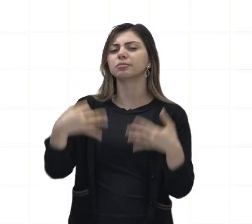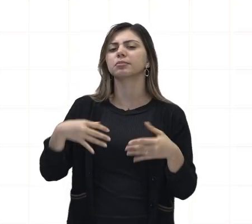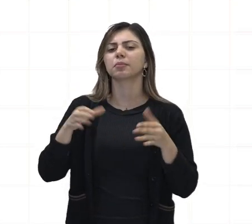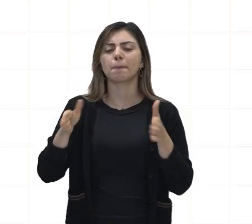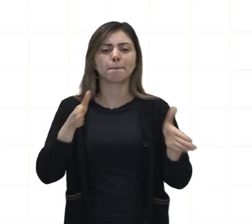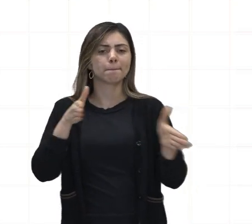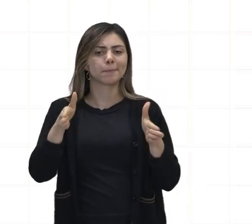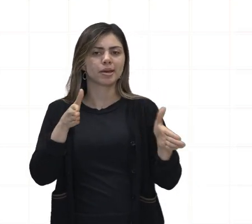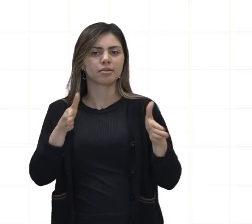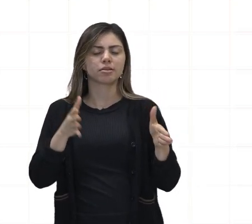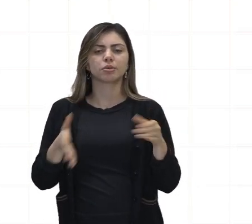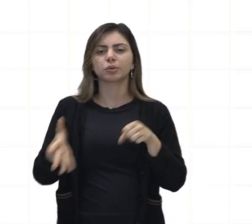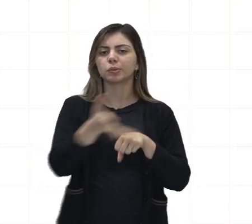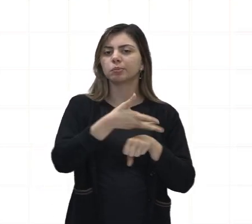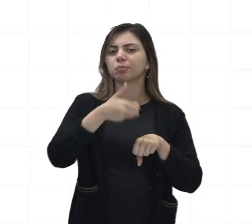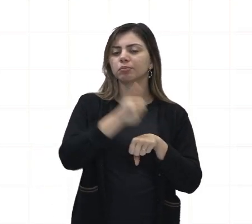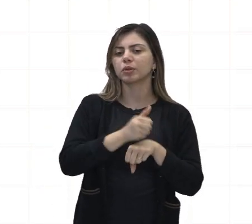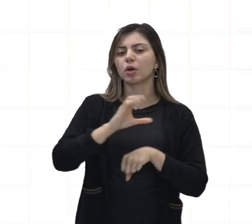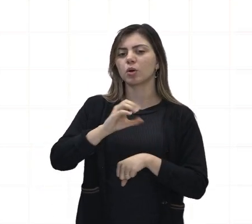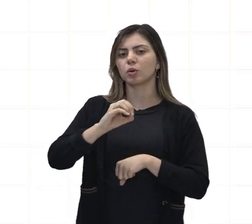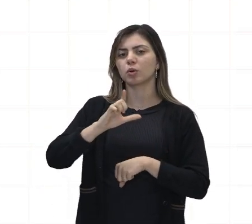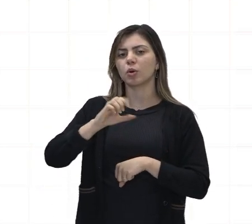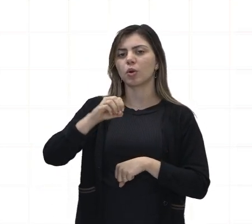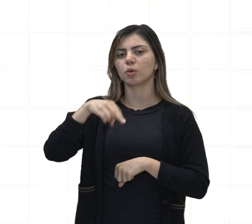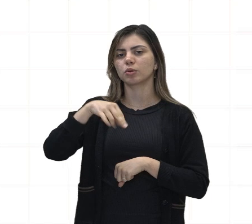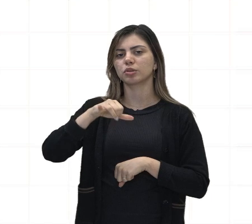período colonial.